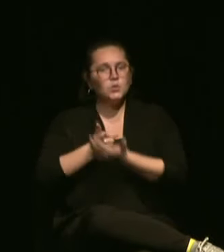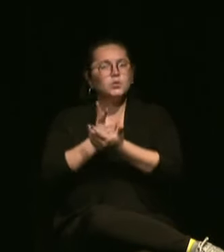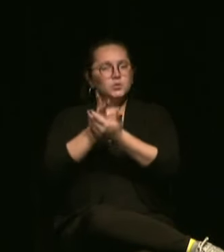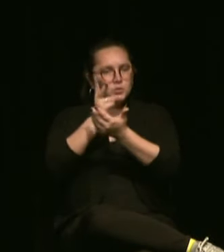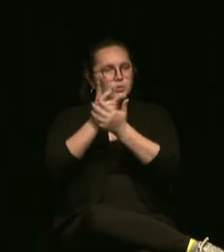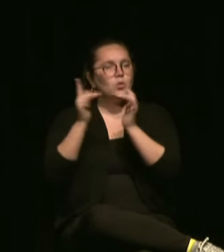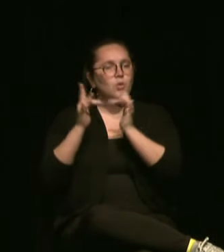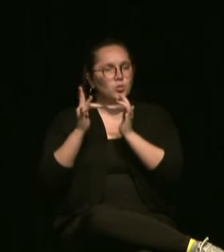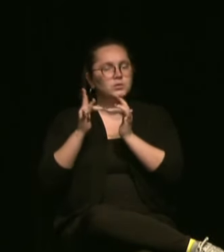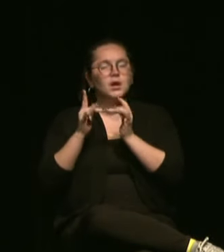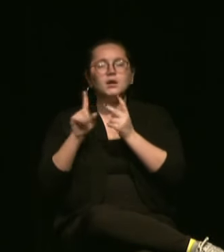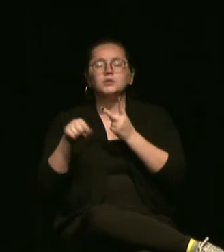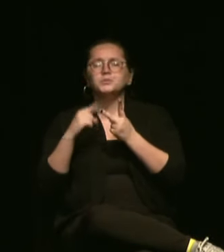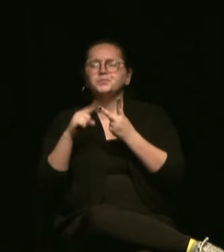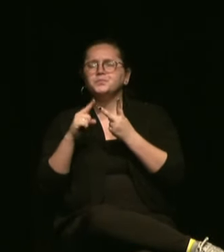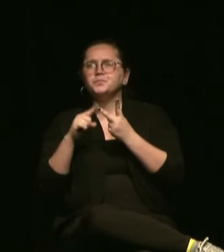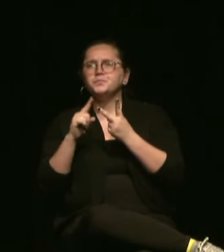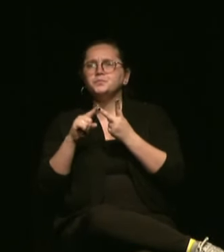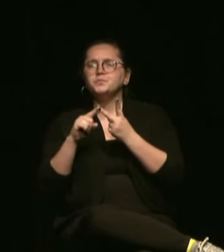Ele manteve com